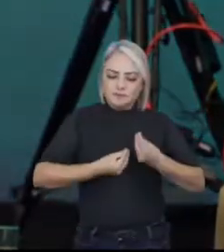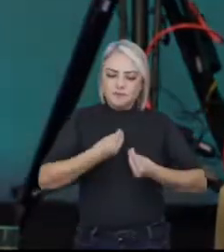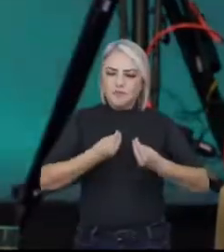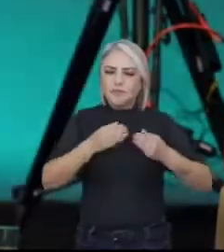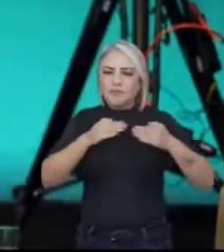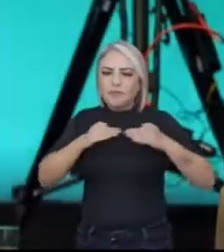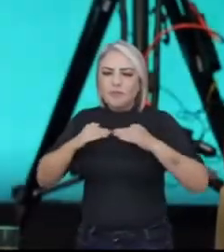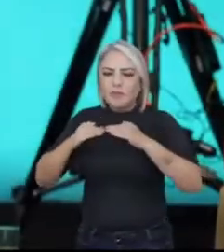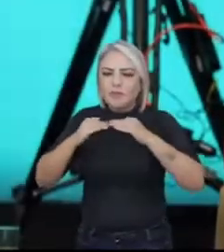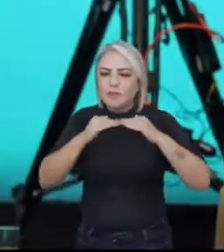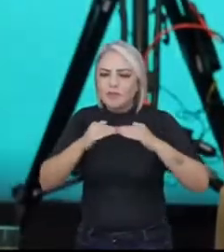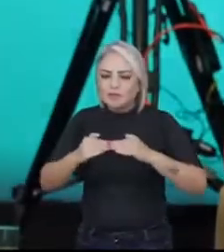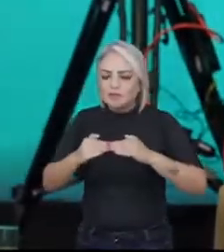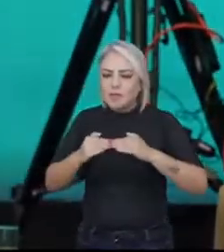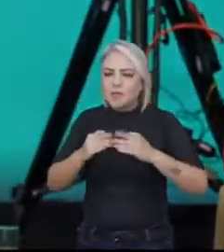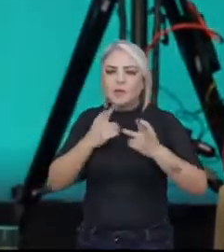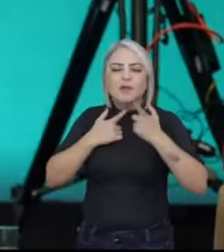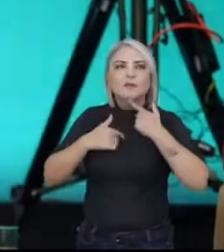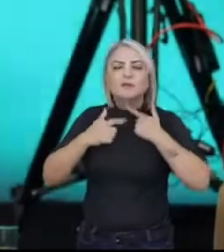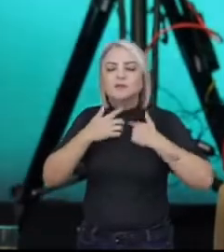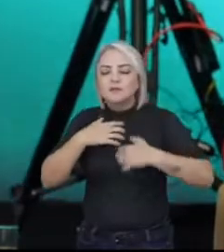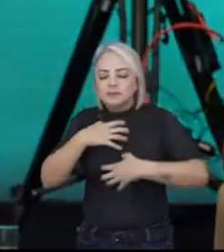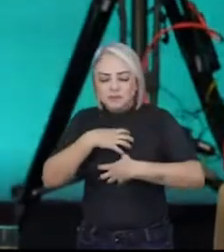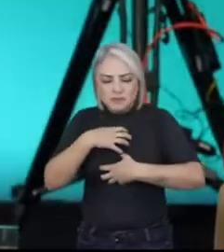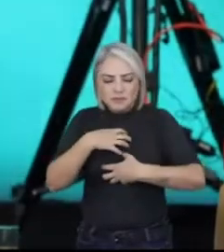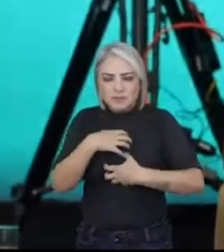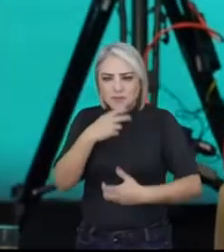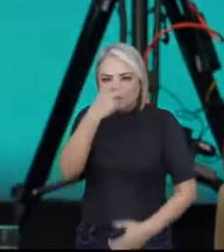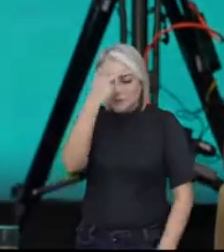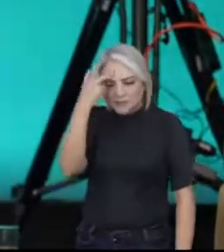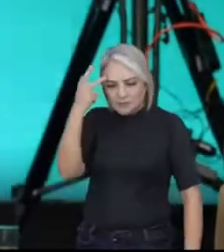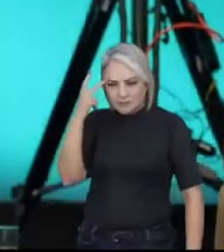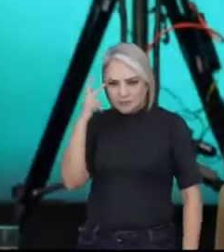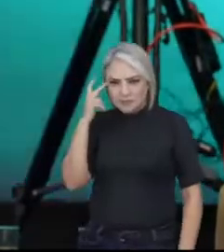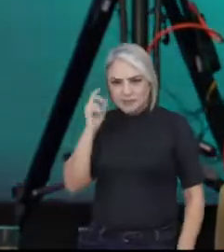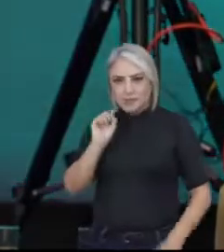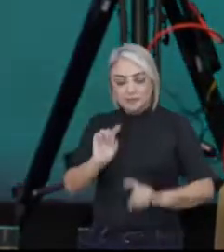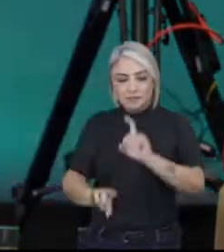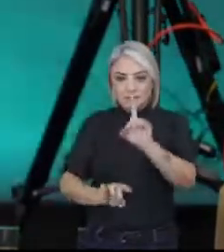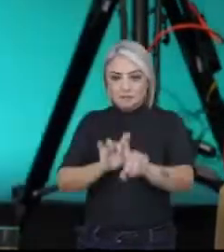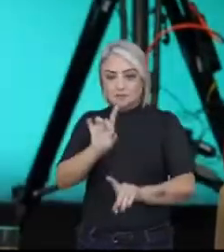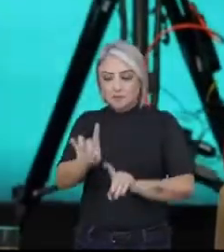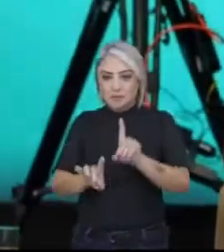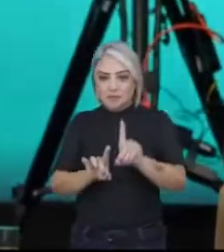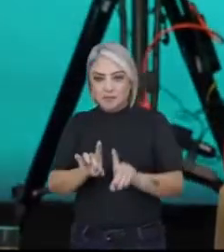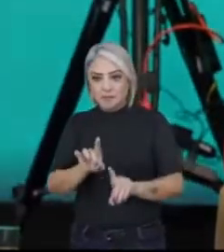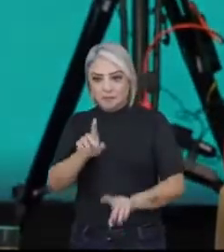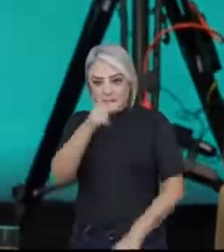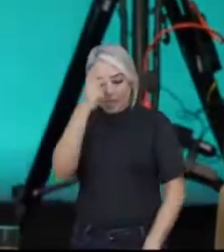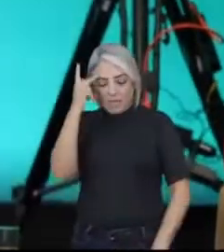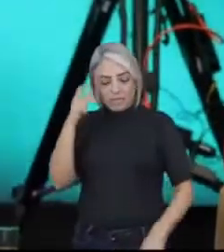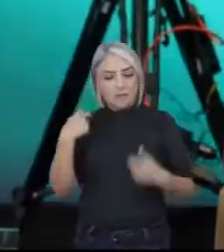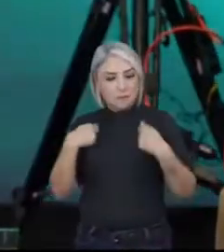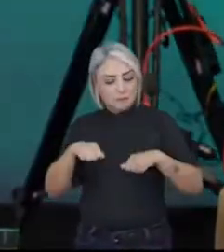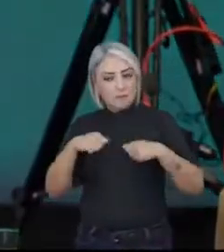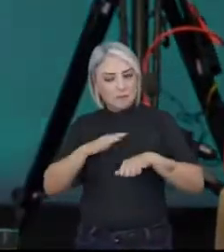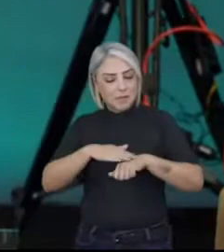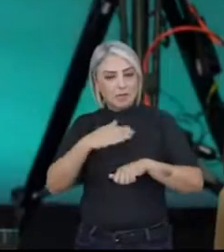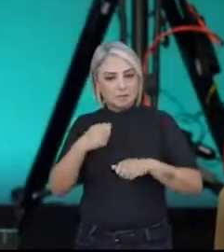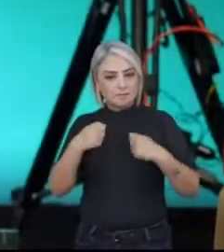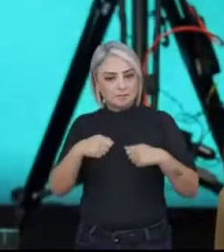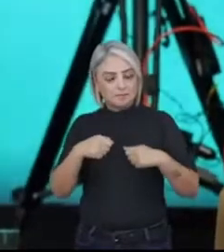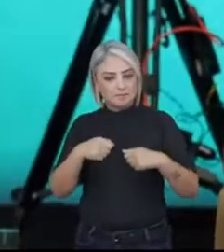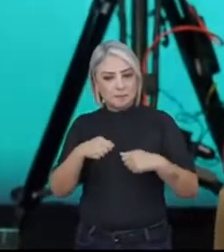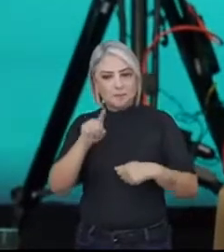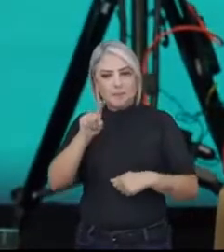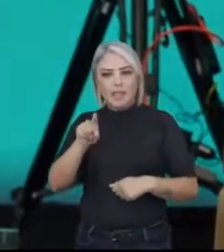aspirações e os sentimentos das pessoas, especialmente daquelas que mais precisam. É se alegrar com